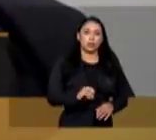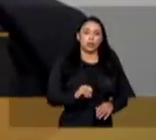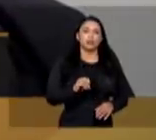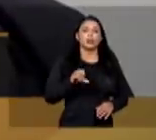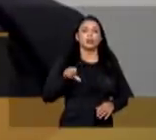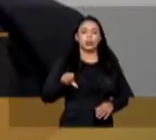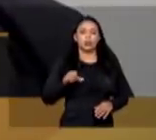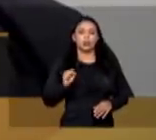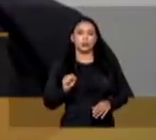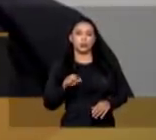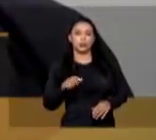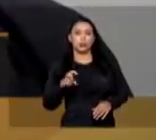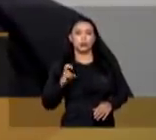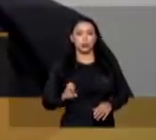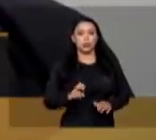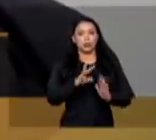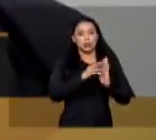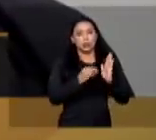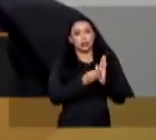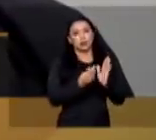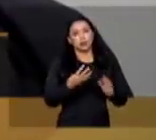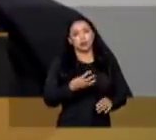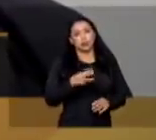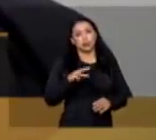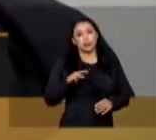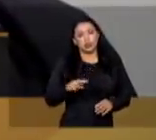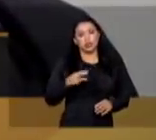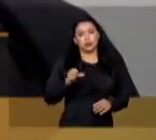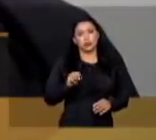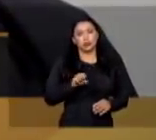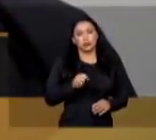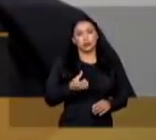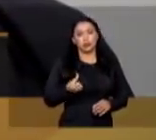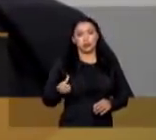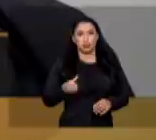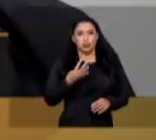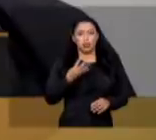180.985, bem como nas reclamações 43.806,